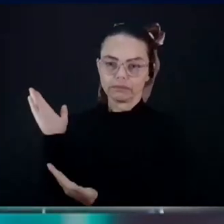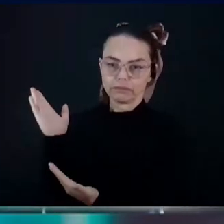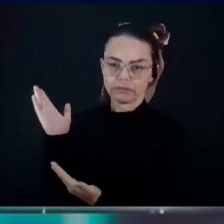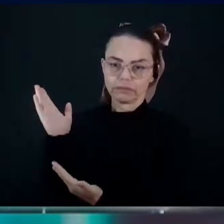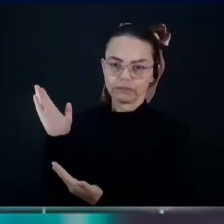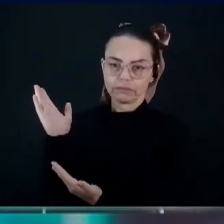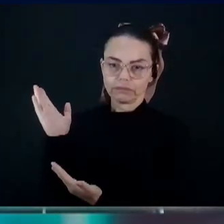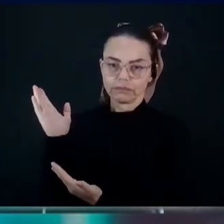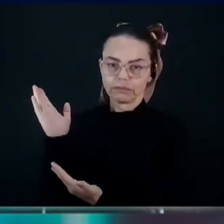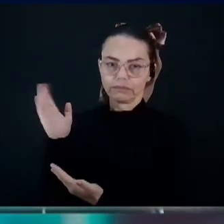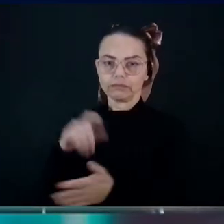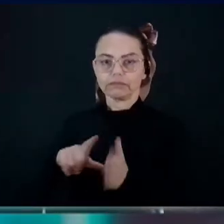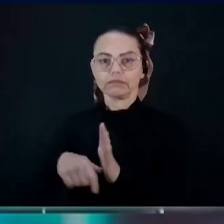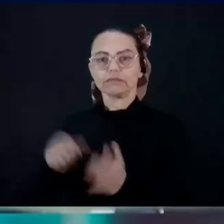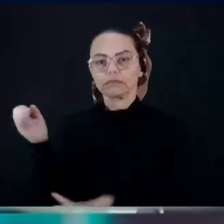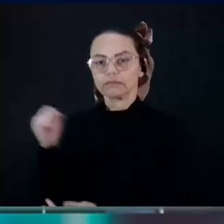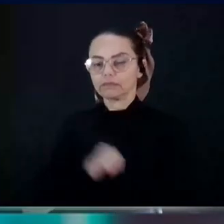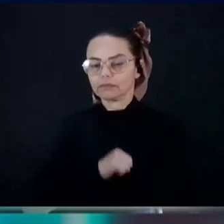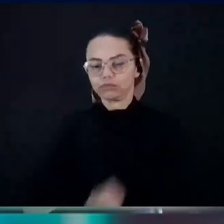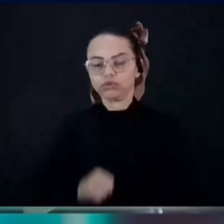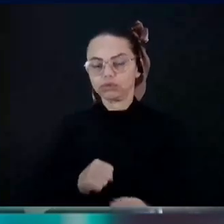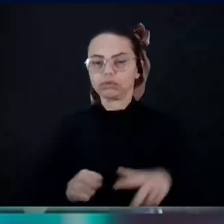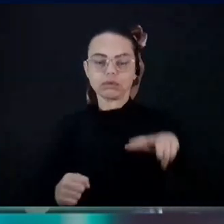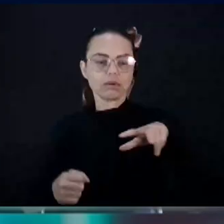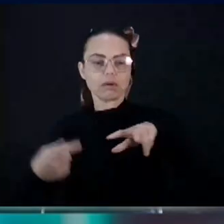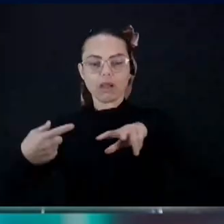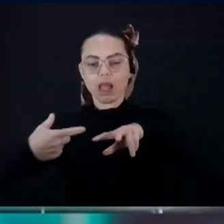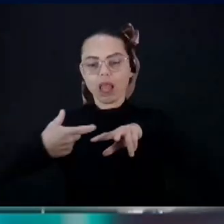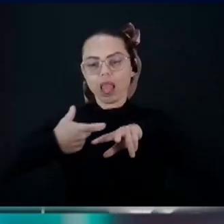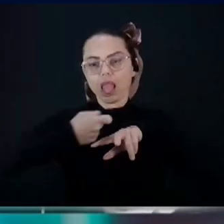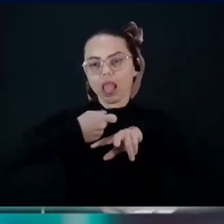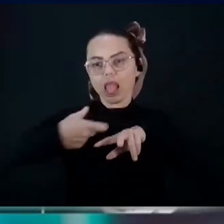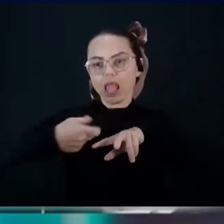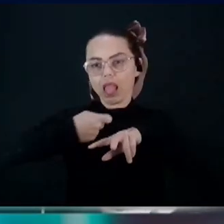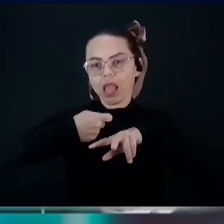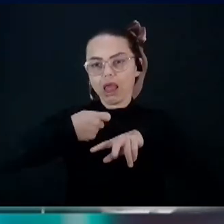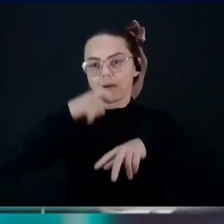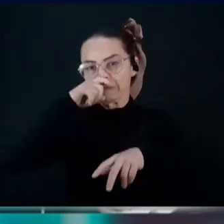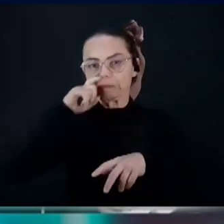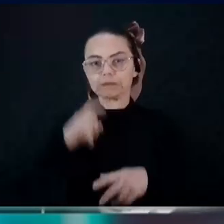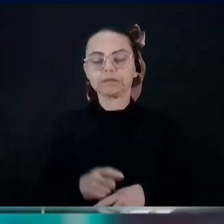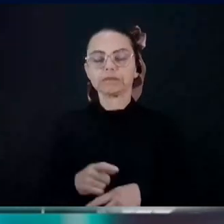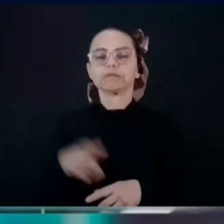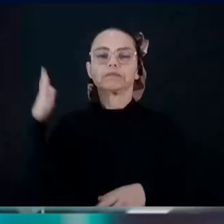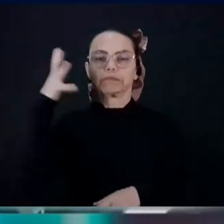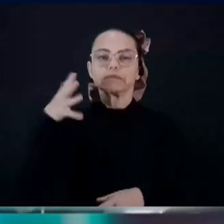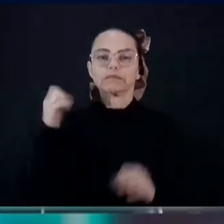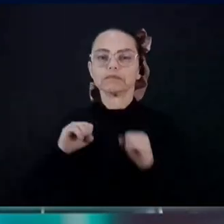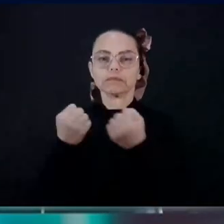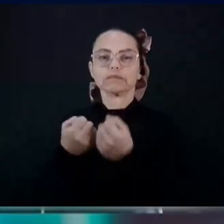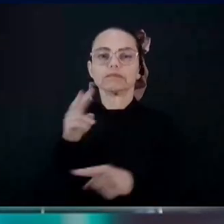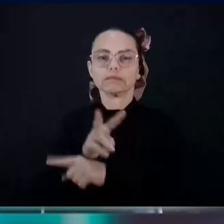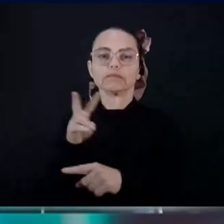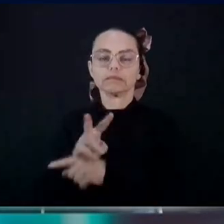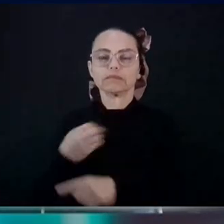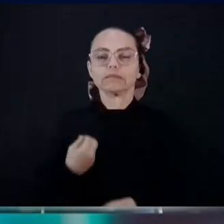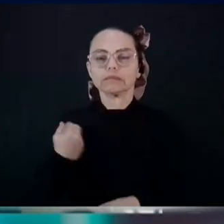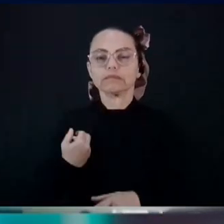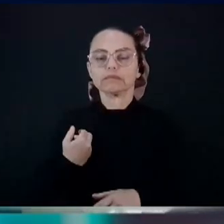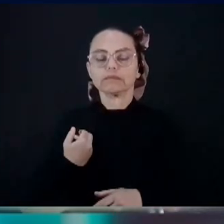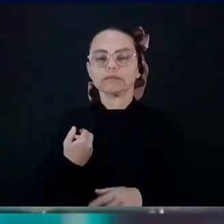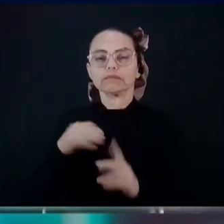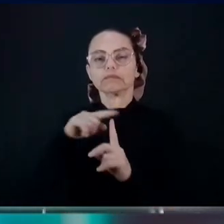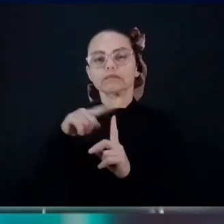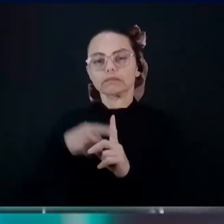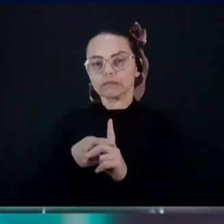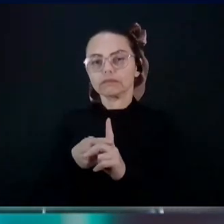e do procedimento de assistolia fetal. Os palestrantes defenderam a proteção à vida desde a concepção e